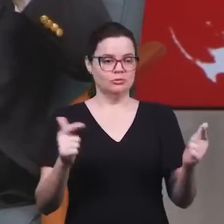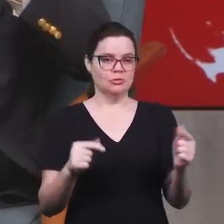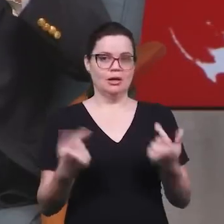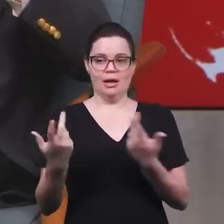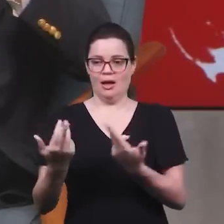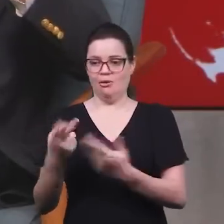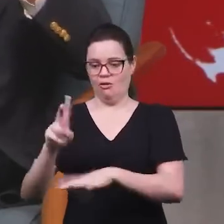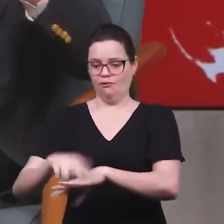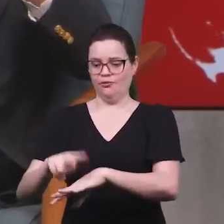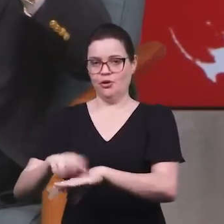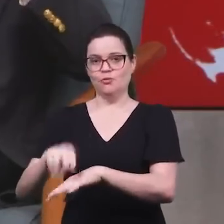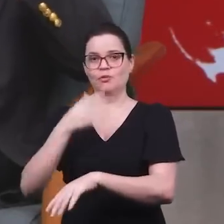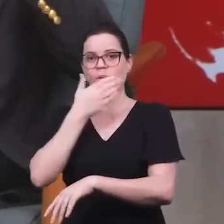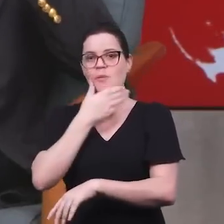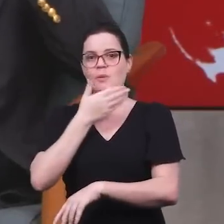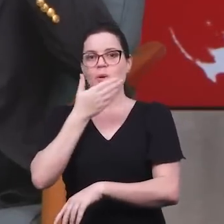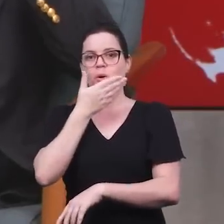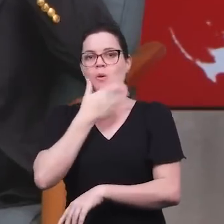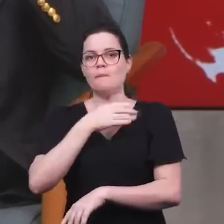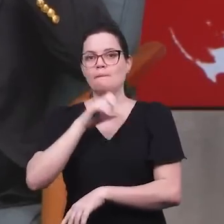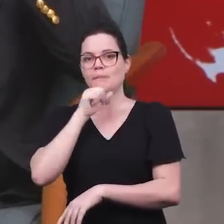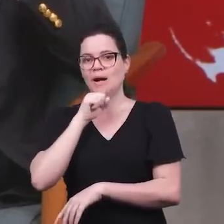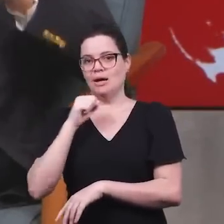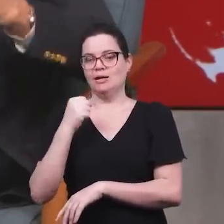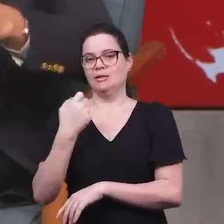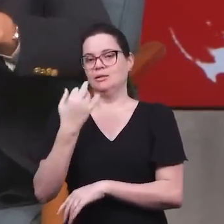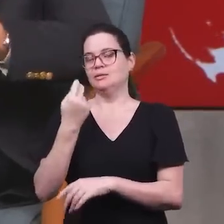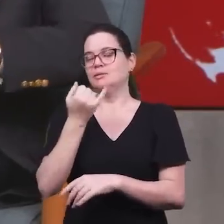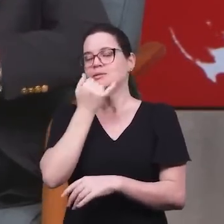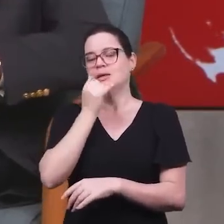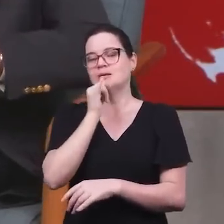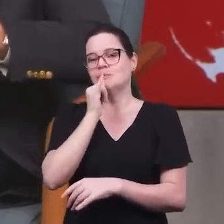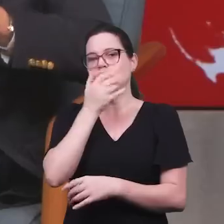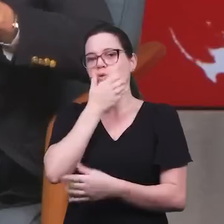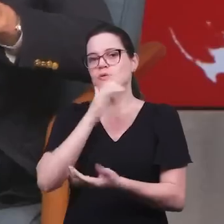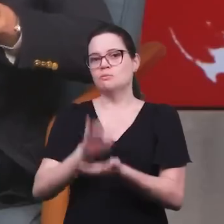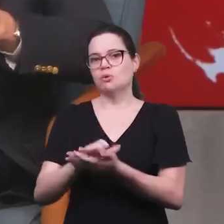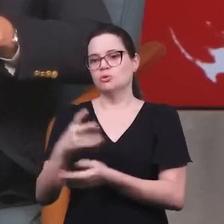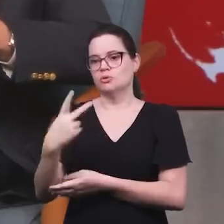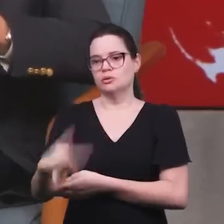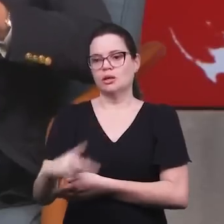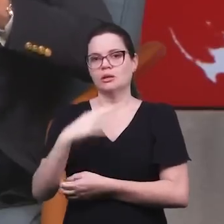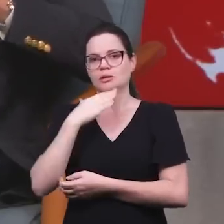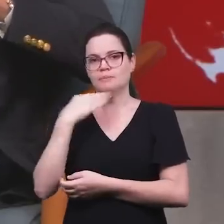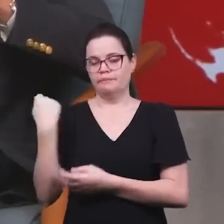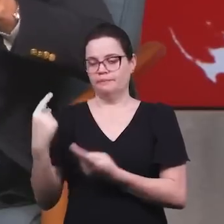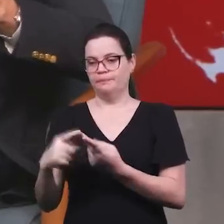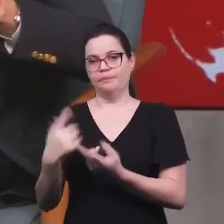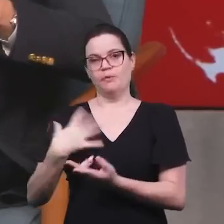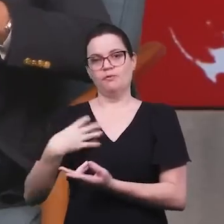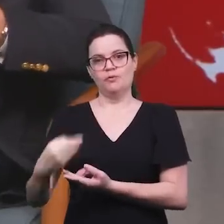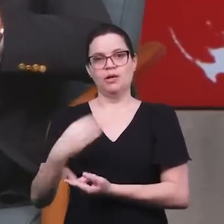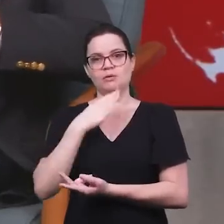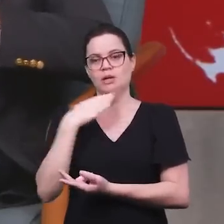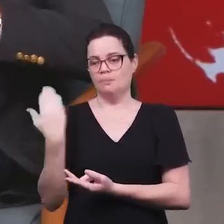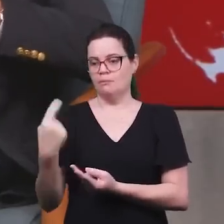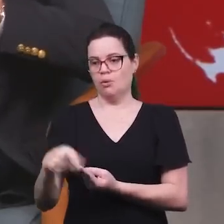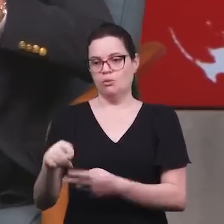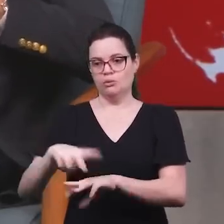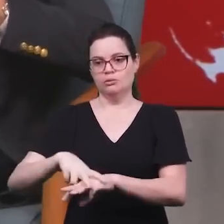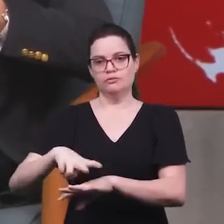estão mortos. O marido dela e o filho estão mortos. É uma igreja que está por aí, sem uma experiência com Deus, sem vida